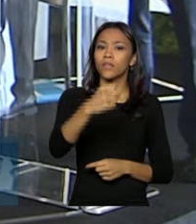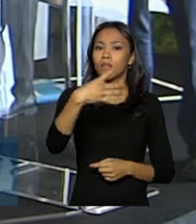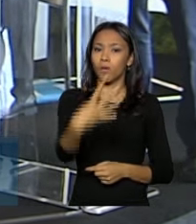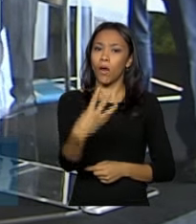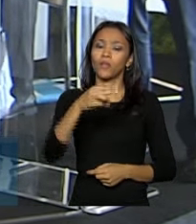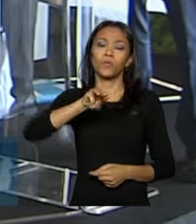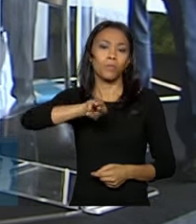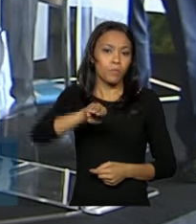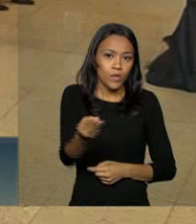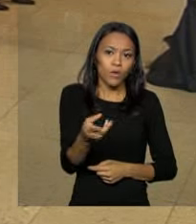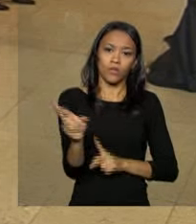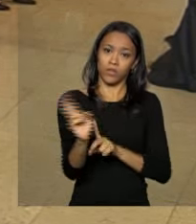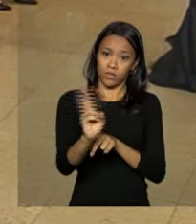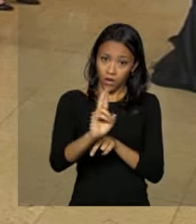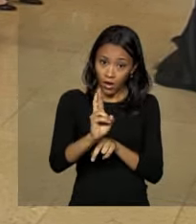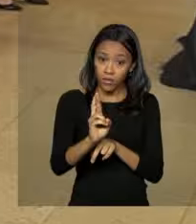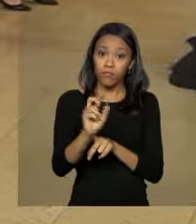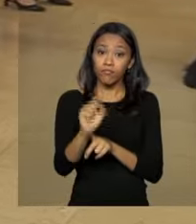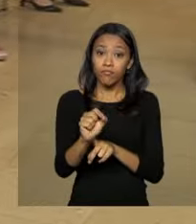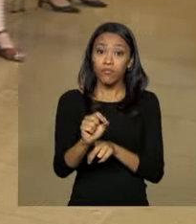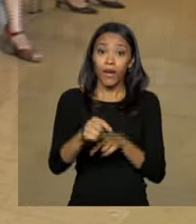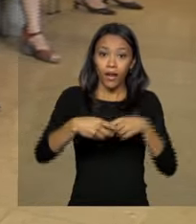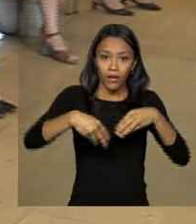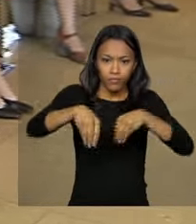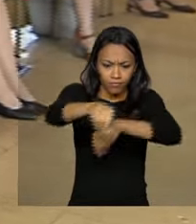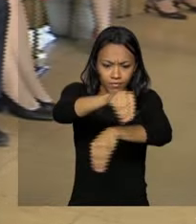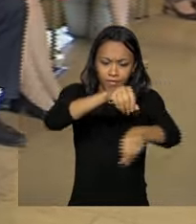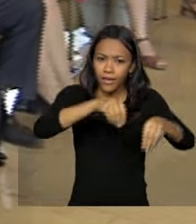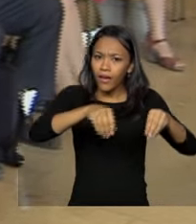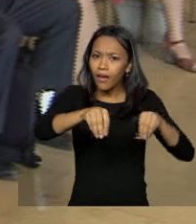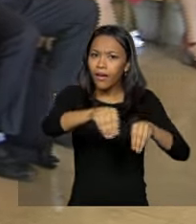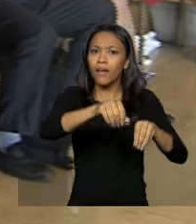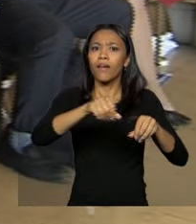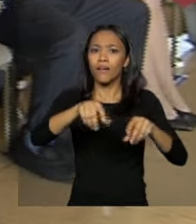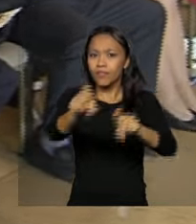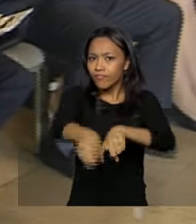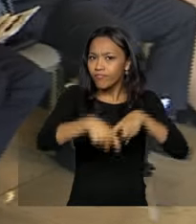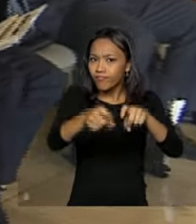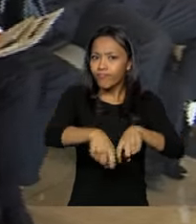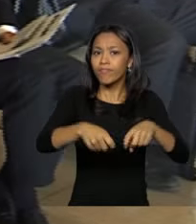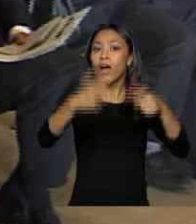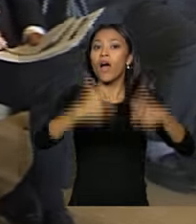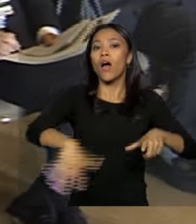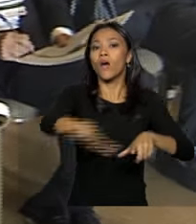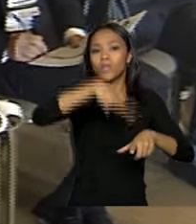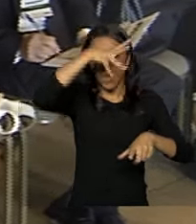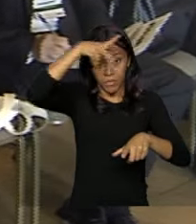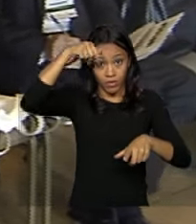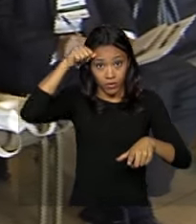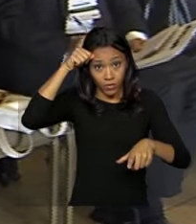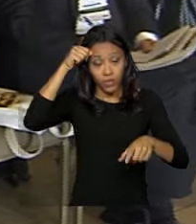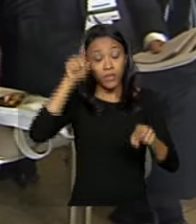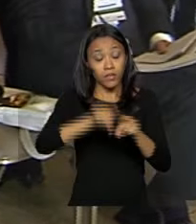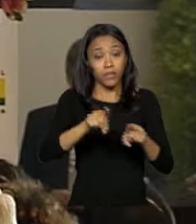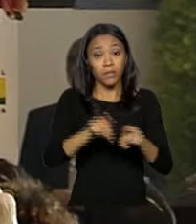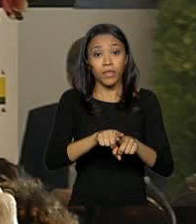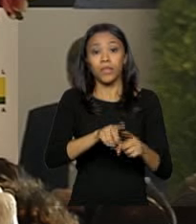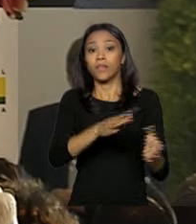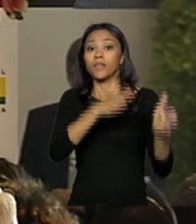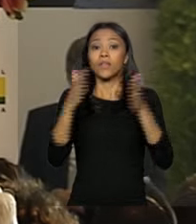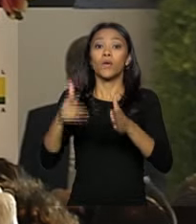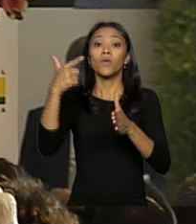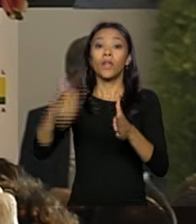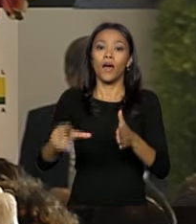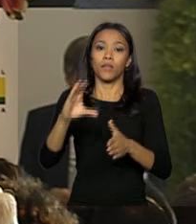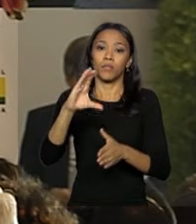84 milhões de reais para a regularização ambiental de imóveis rurais na Amazônia e em áreas de transição para o Cerrado.